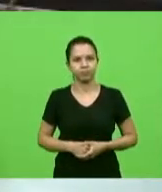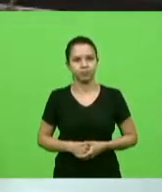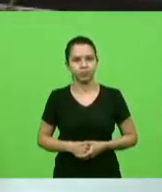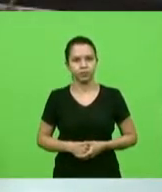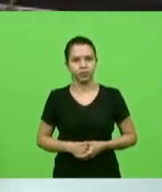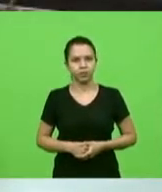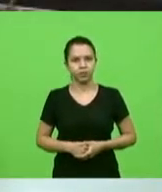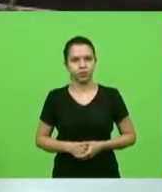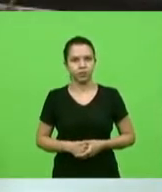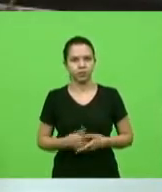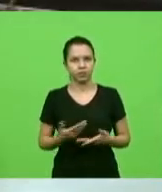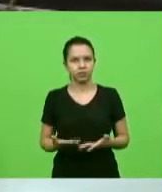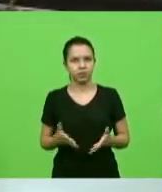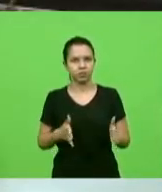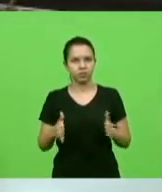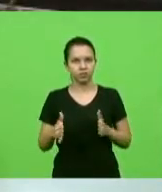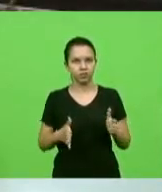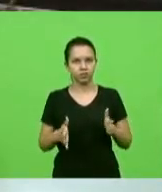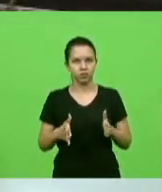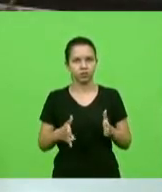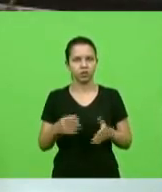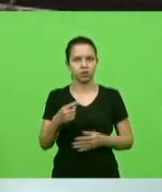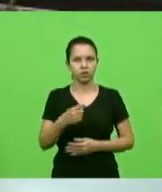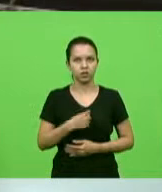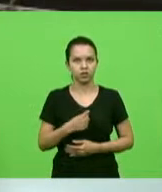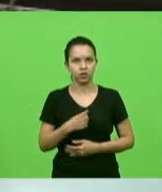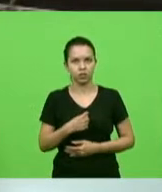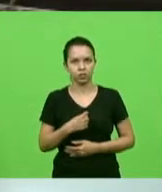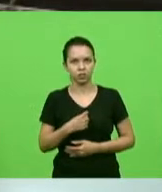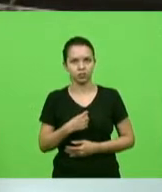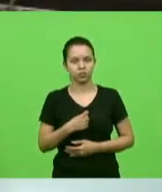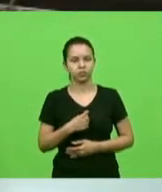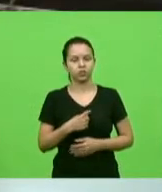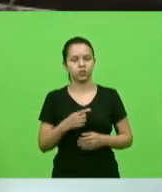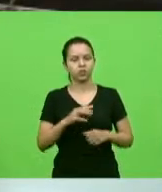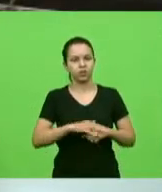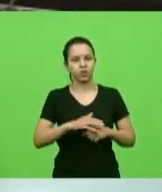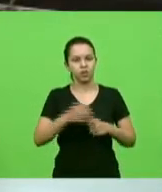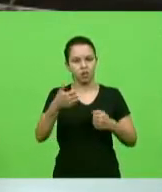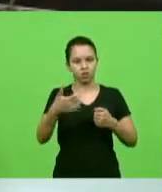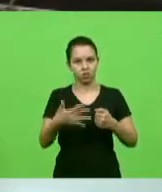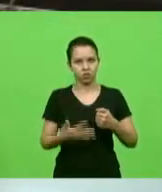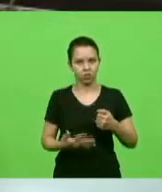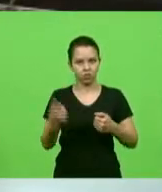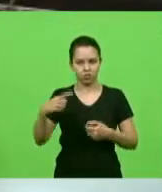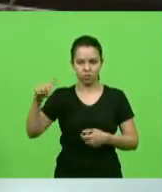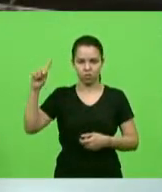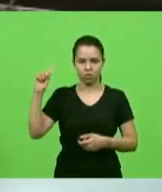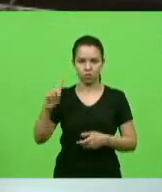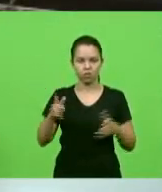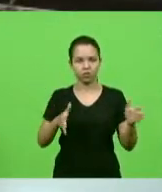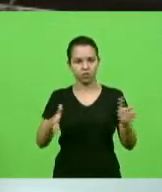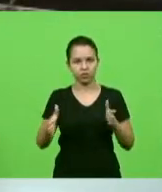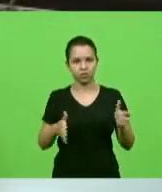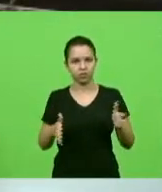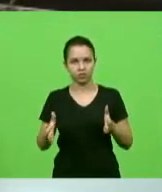pela condição de que fui relator na outra fase,